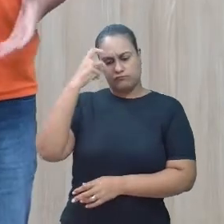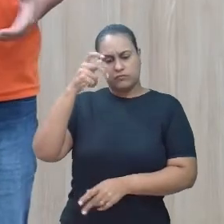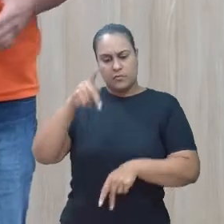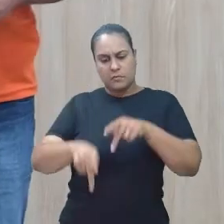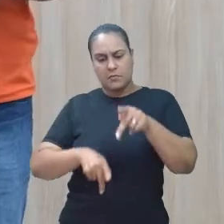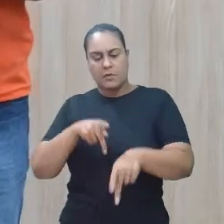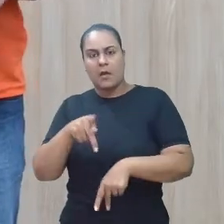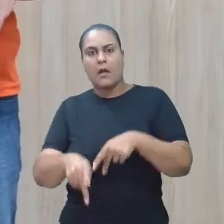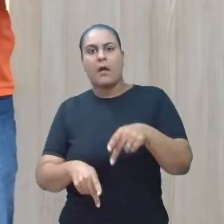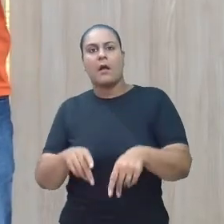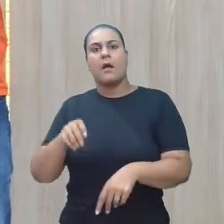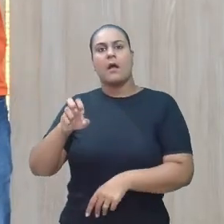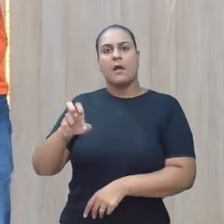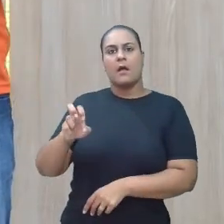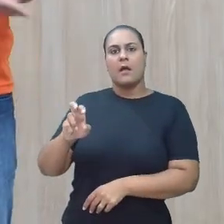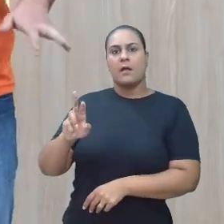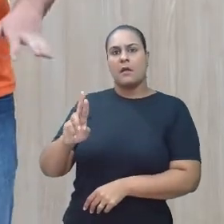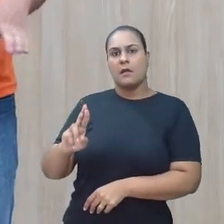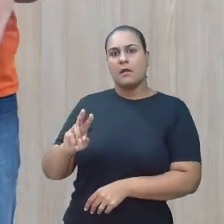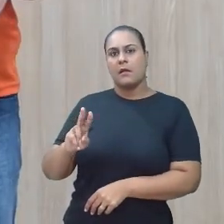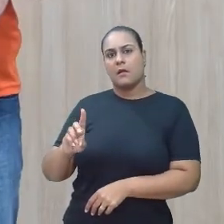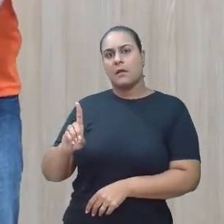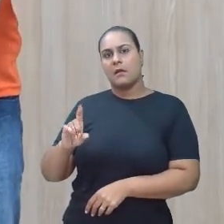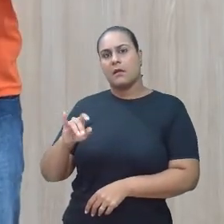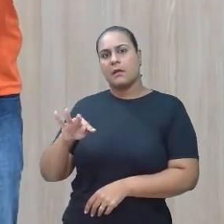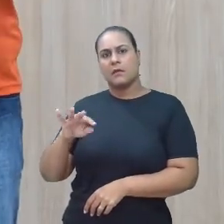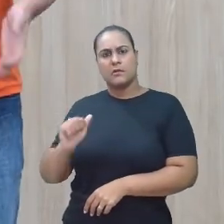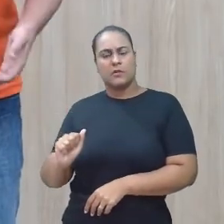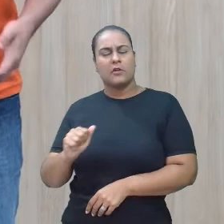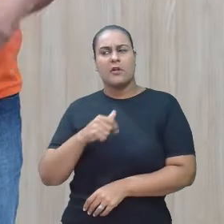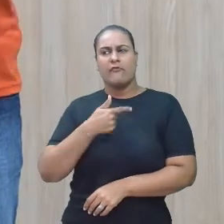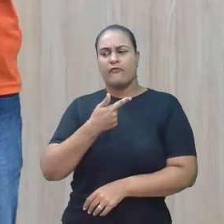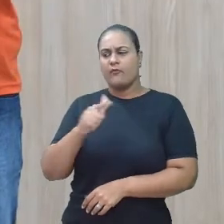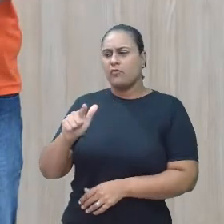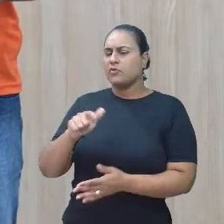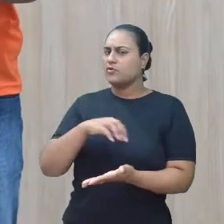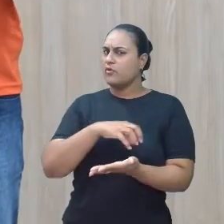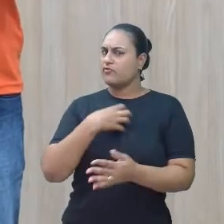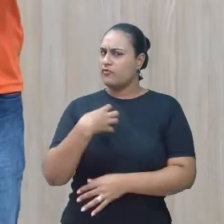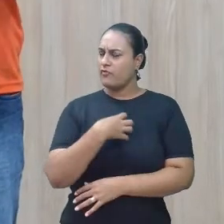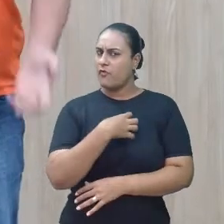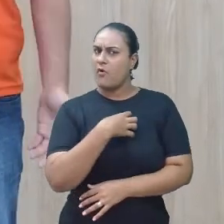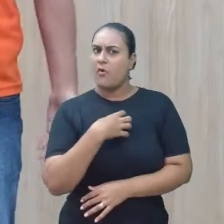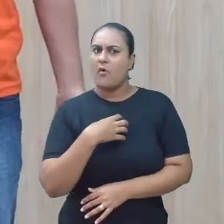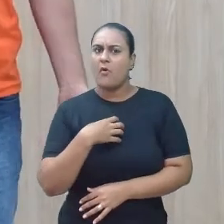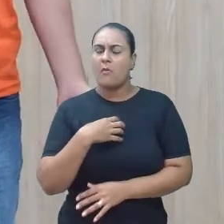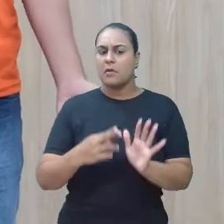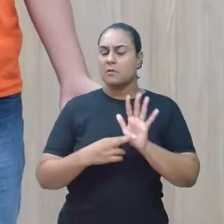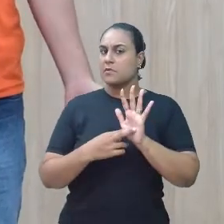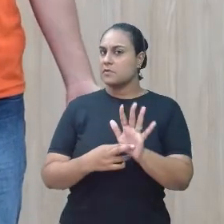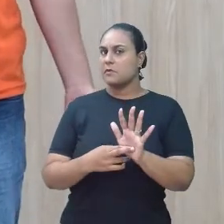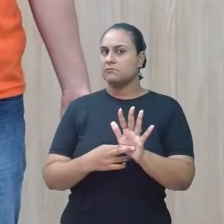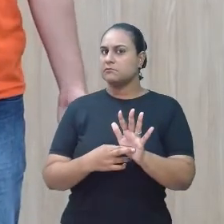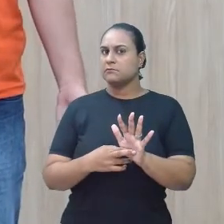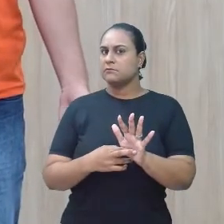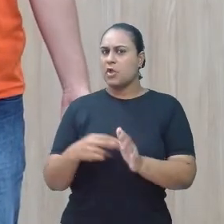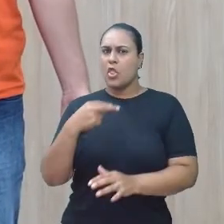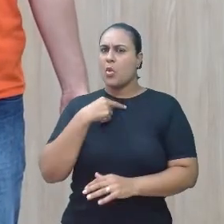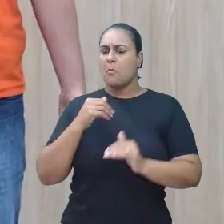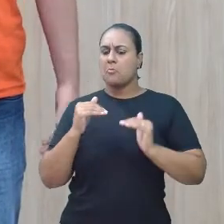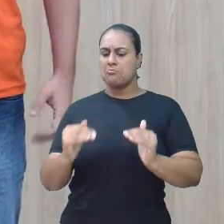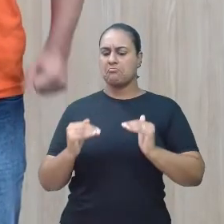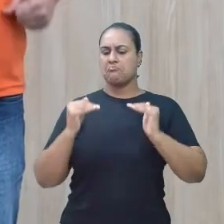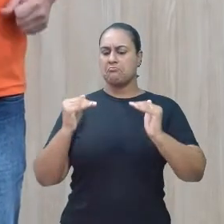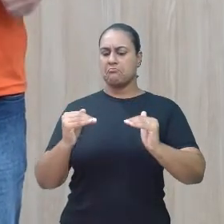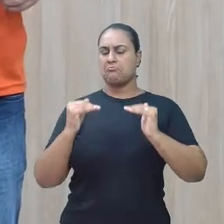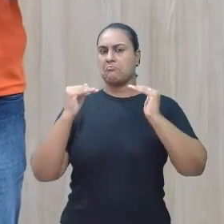cultura erudita, né, diversas formas de manifestações culturais e espaços, eles não podem ser hierarquizados. Não é?